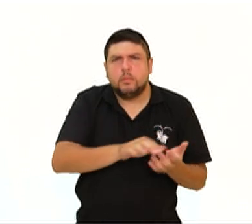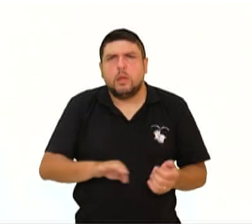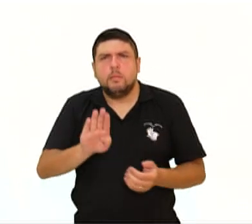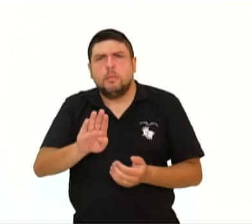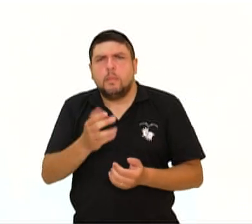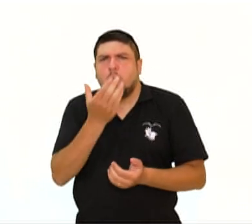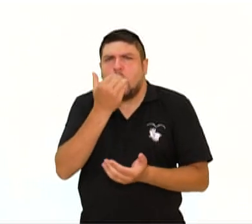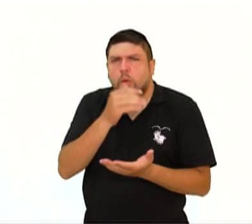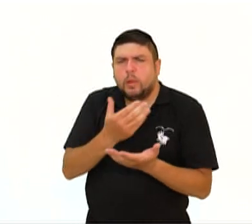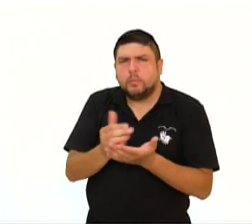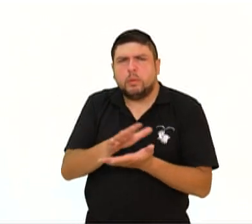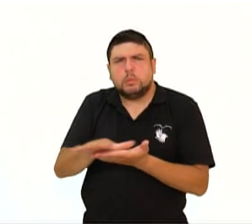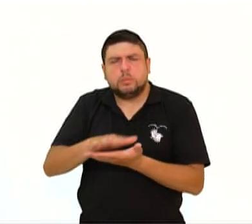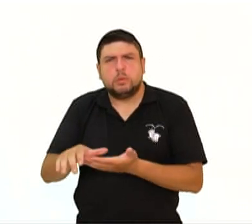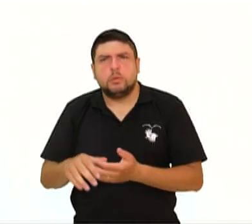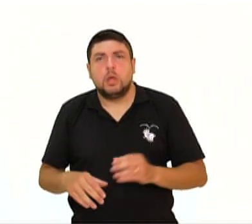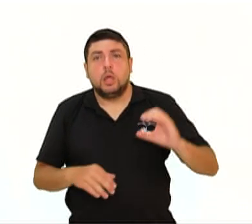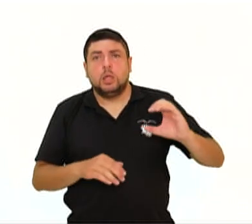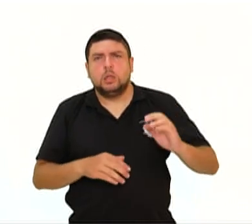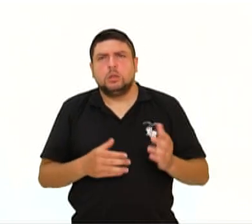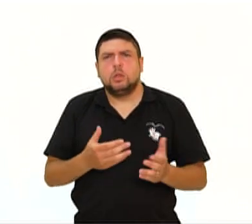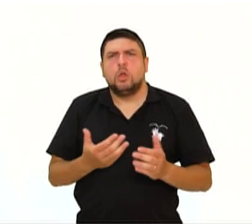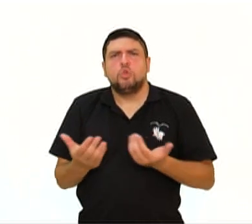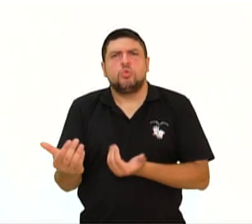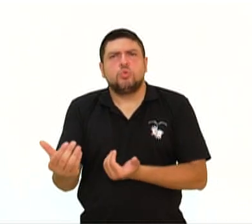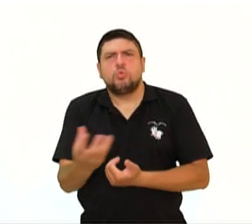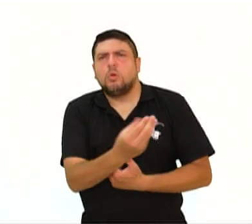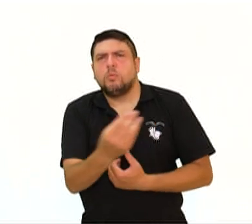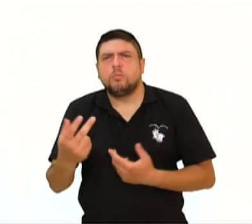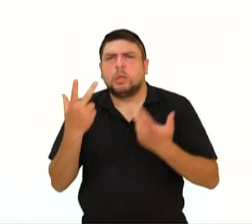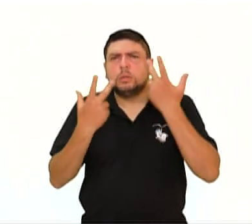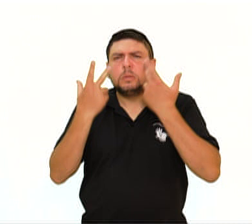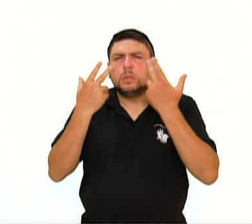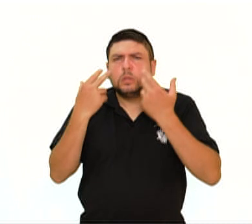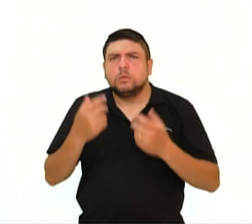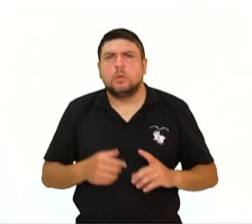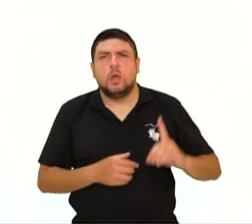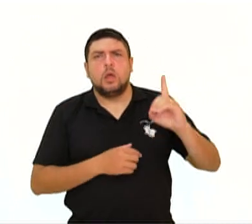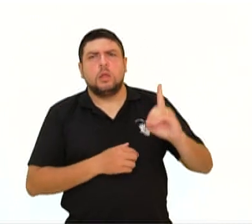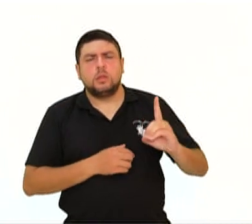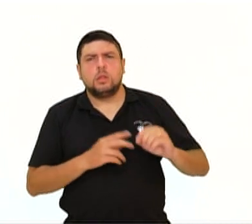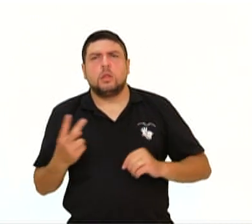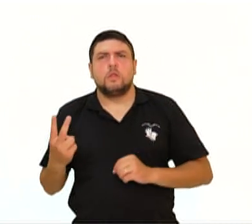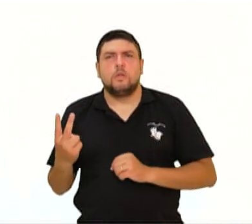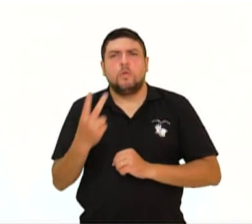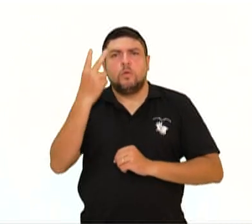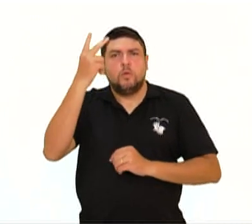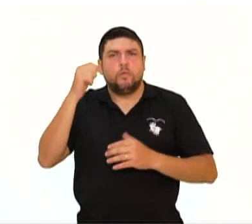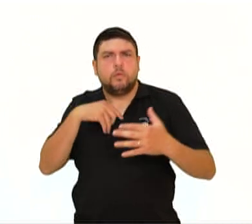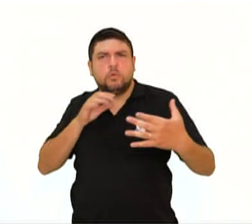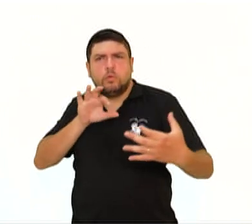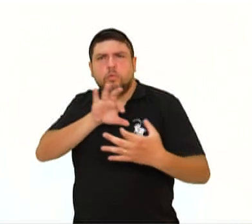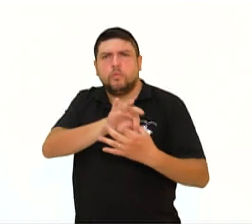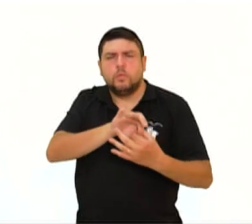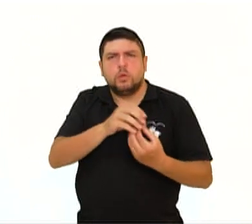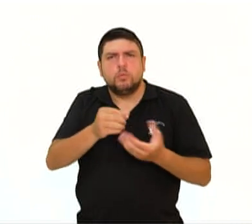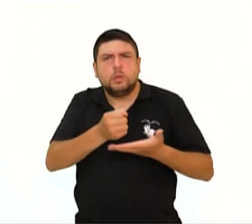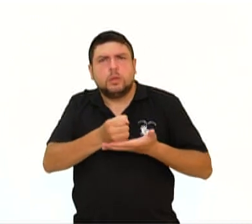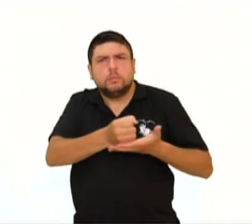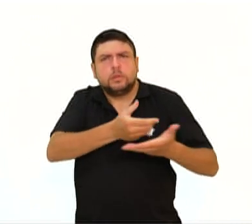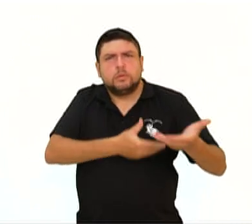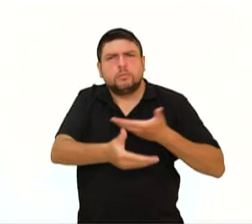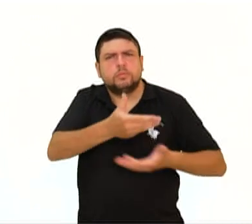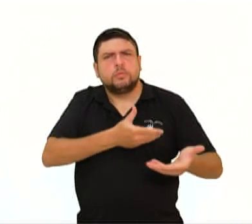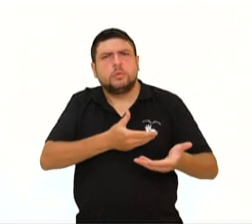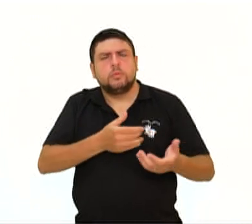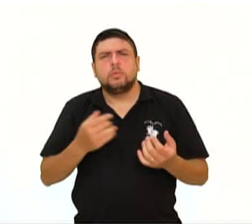C. Ainda muito jovem realizar cirurgias plásticas. D. Deslocar seus valores em função de ajudar o próximo. O